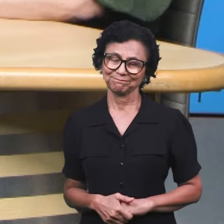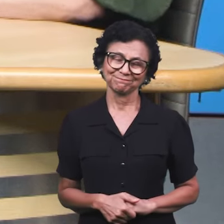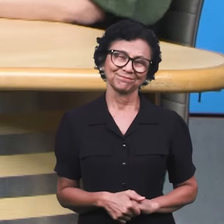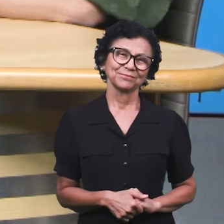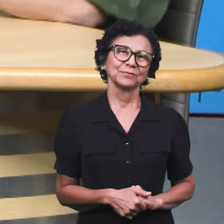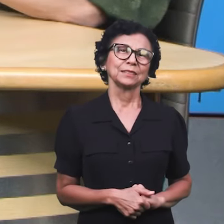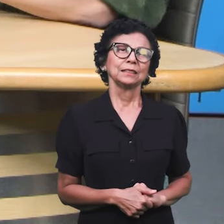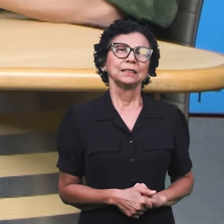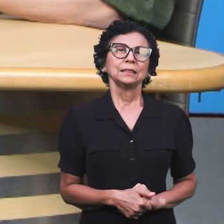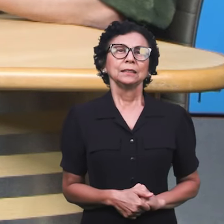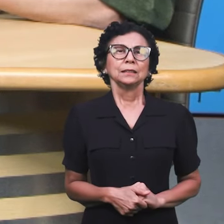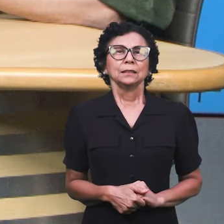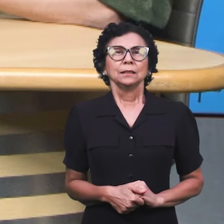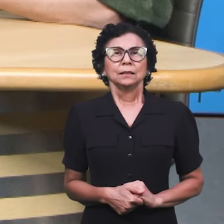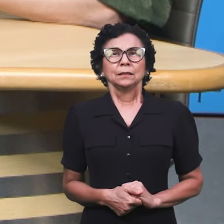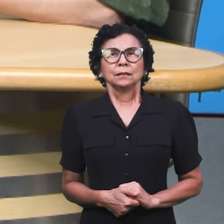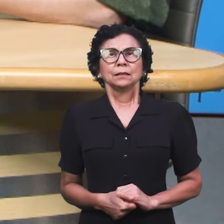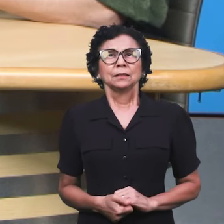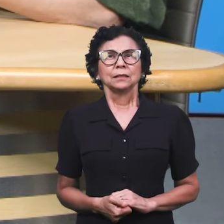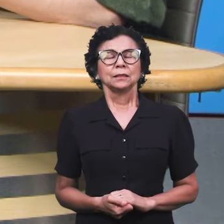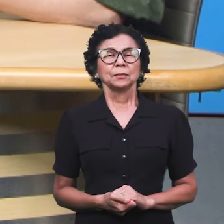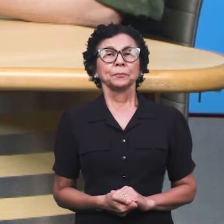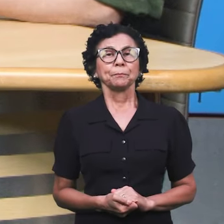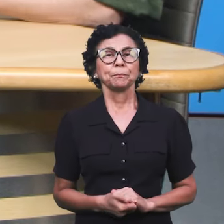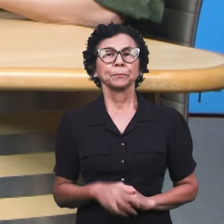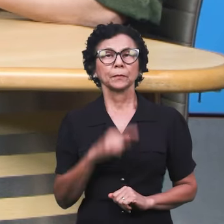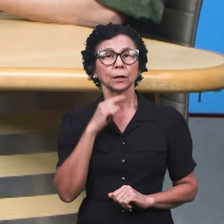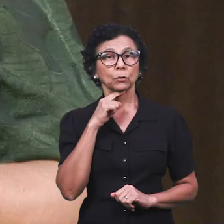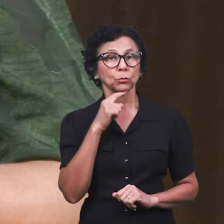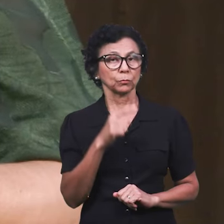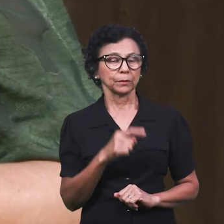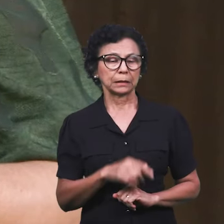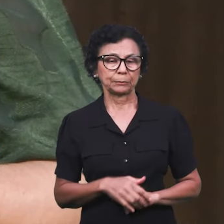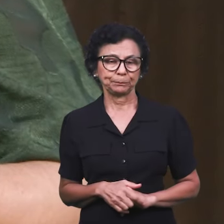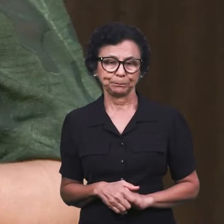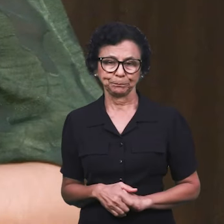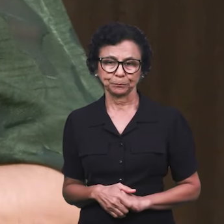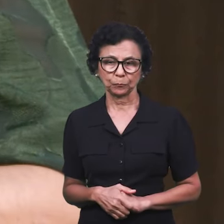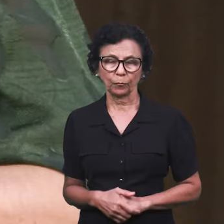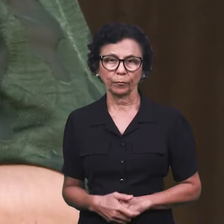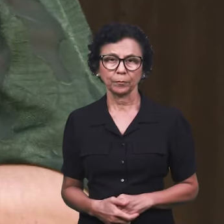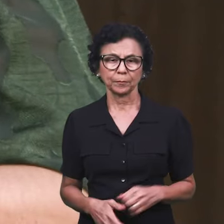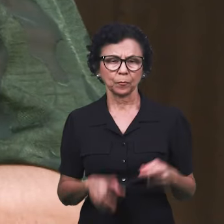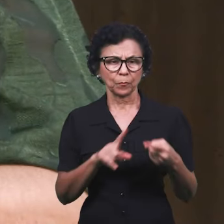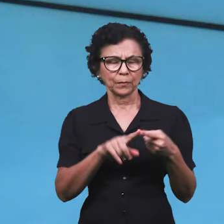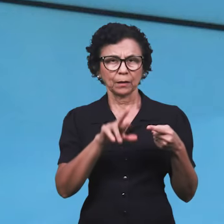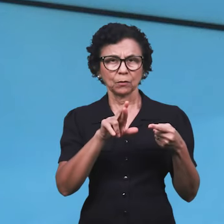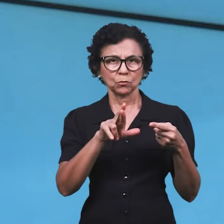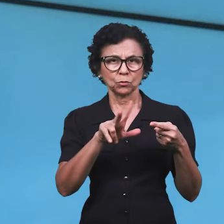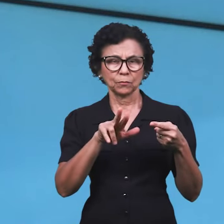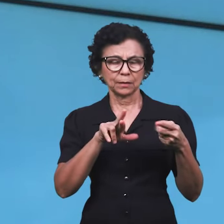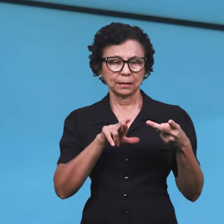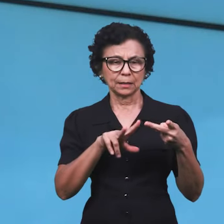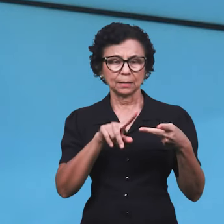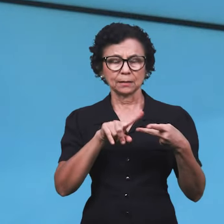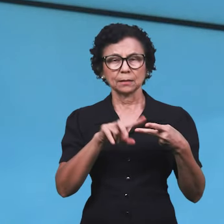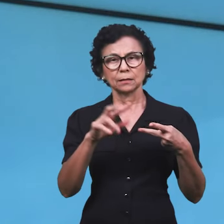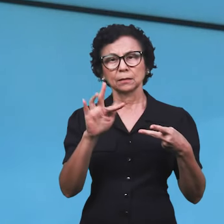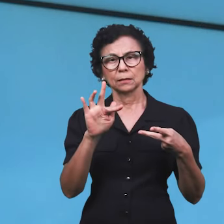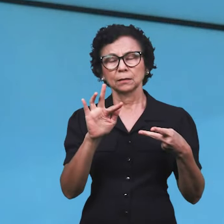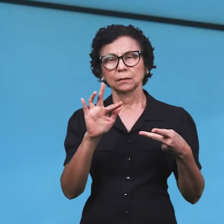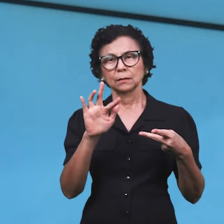lá, então, com uma dúvida muito frequente. Qual é a diferença entre gripe e resfriado? Sim, isso é uma dúvida